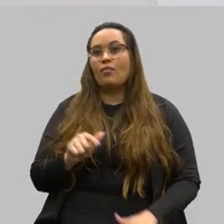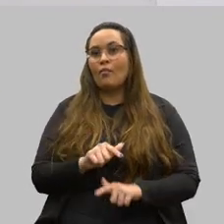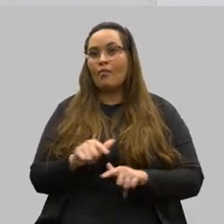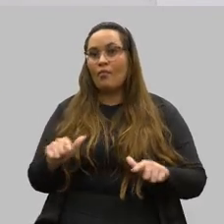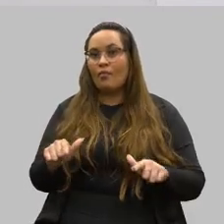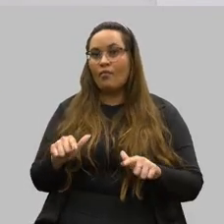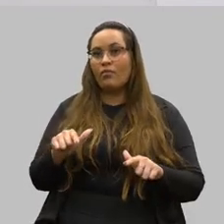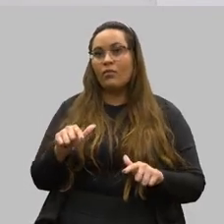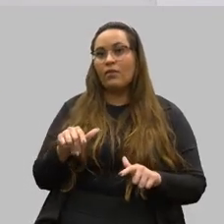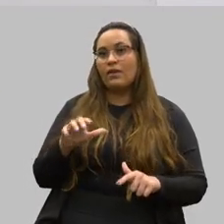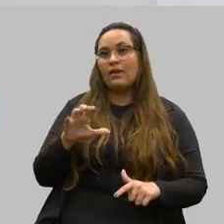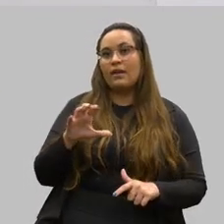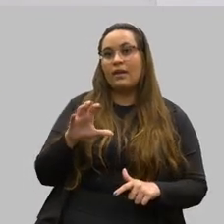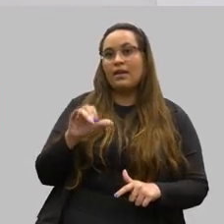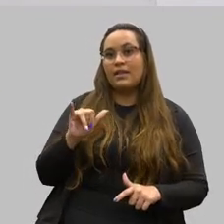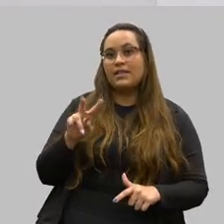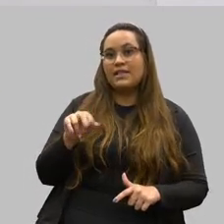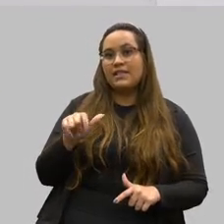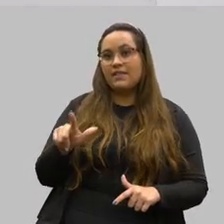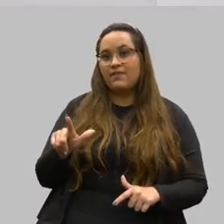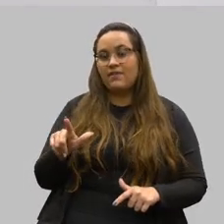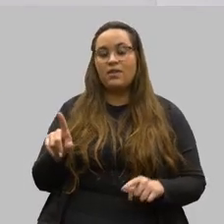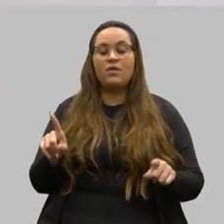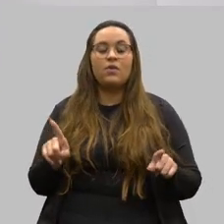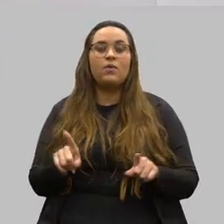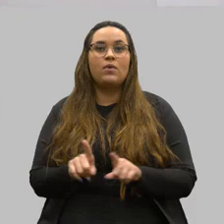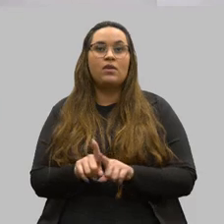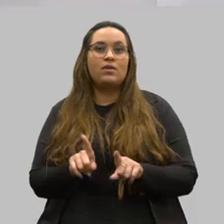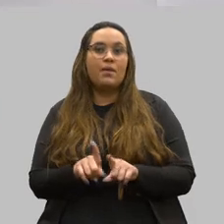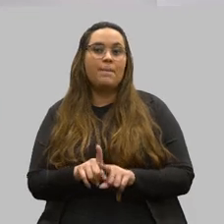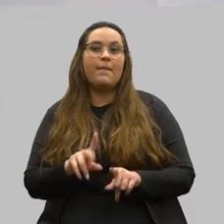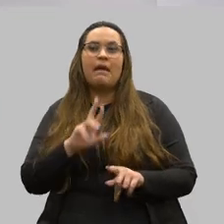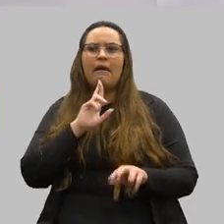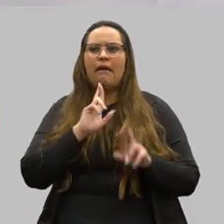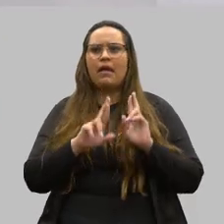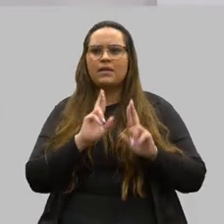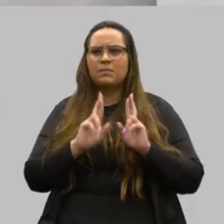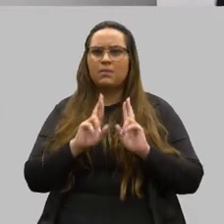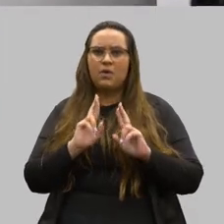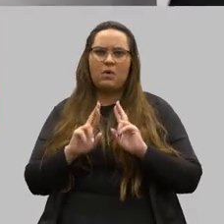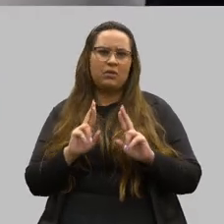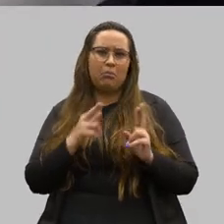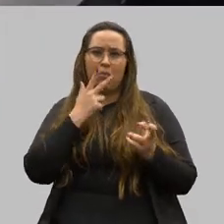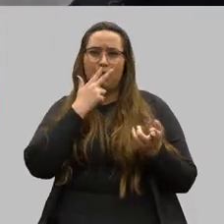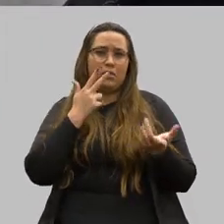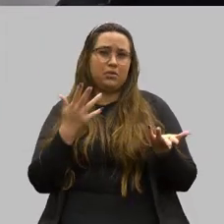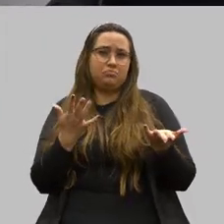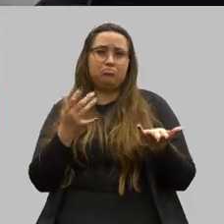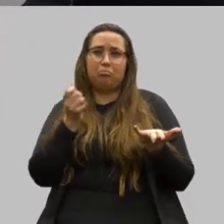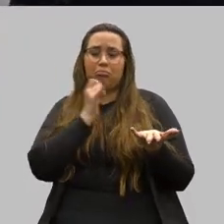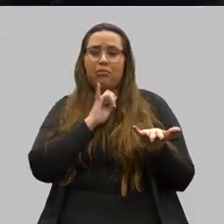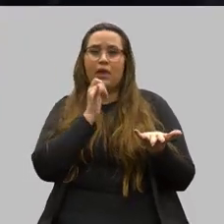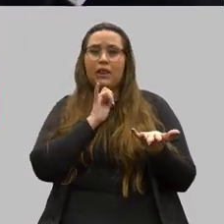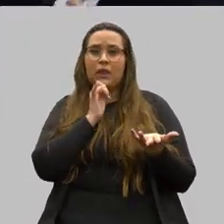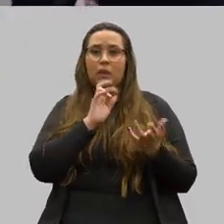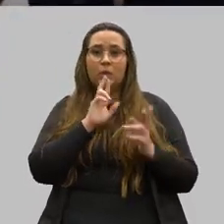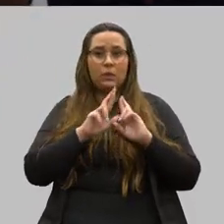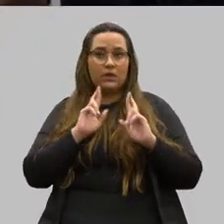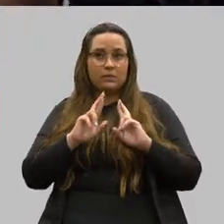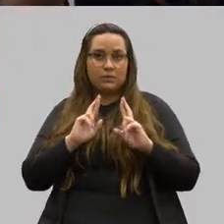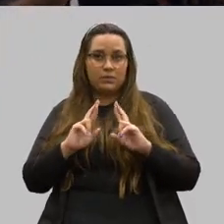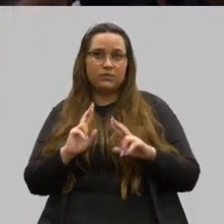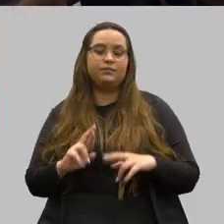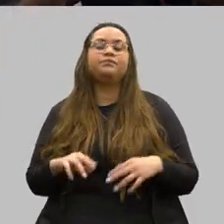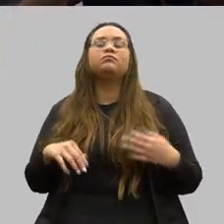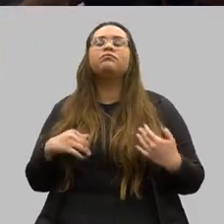convidada não compareceu e segundo com as respostas genéricas eh que foram apresentadas E aí eu